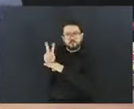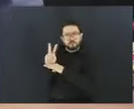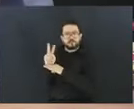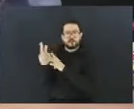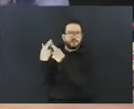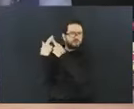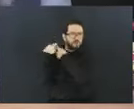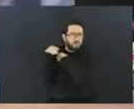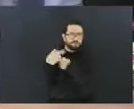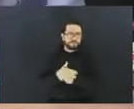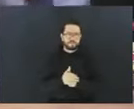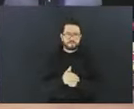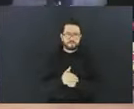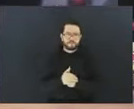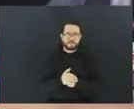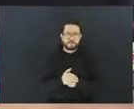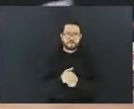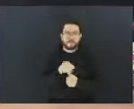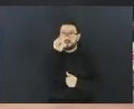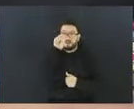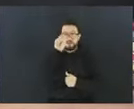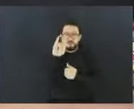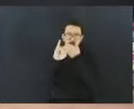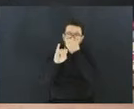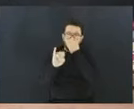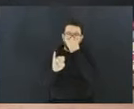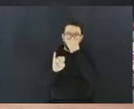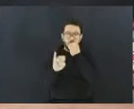de confronto, pós uma situação de roubo,